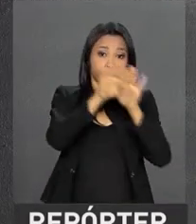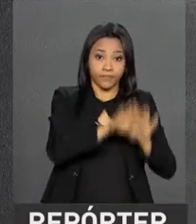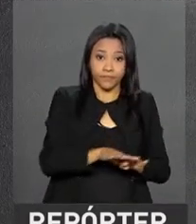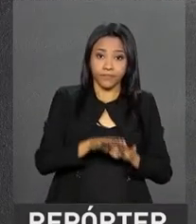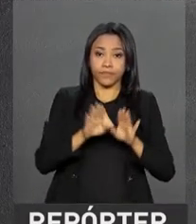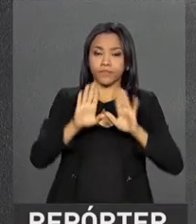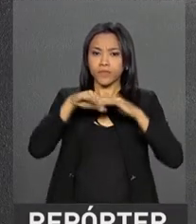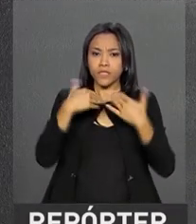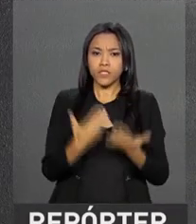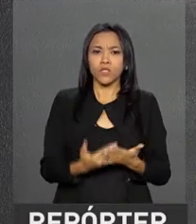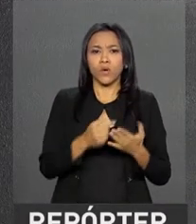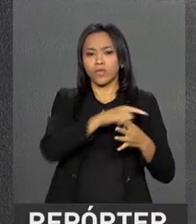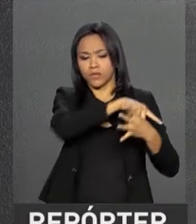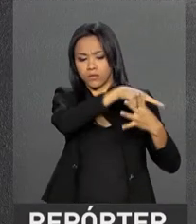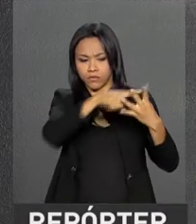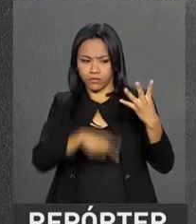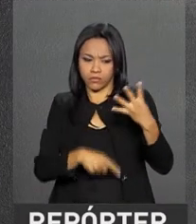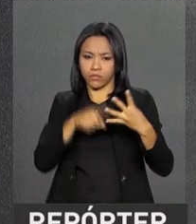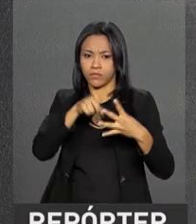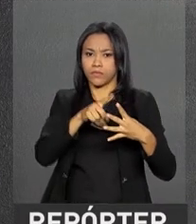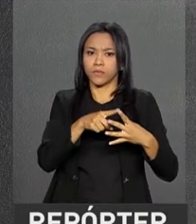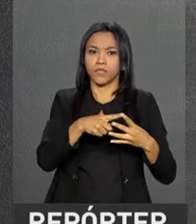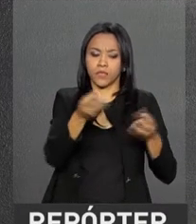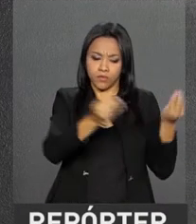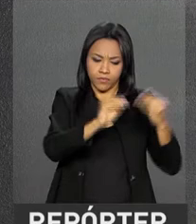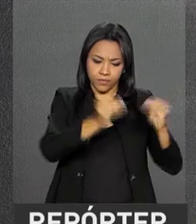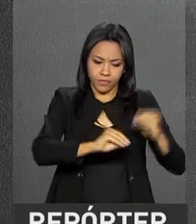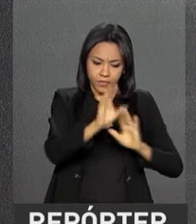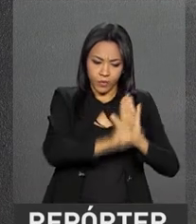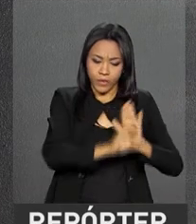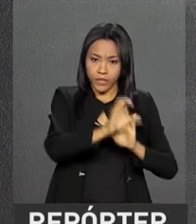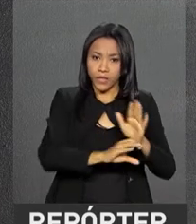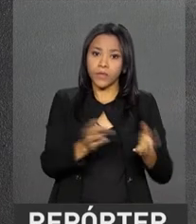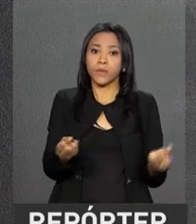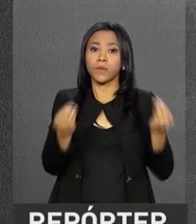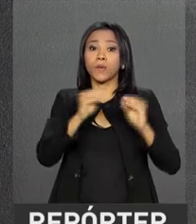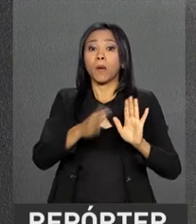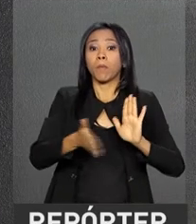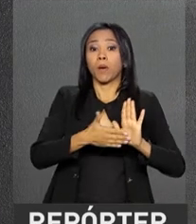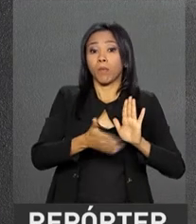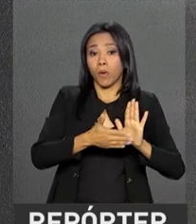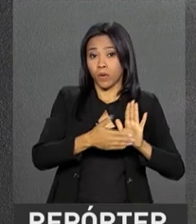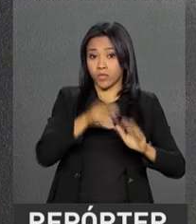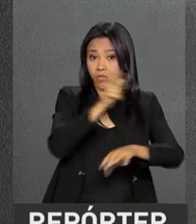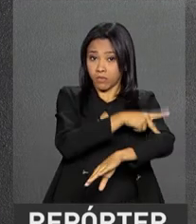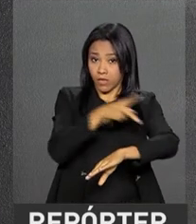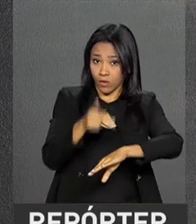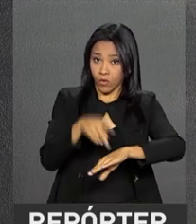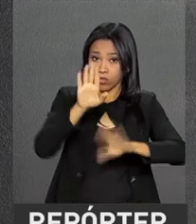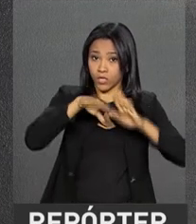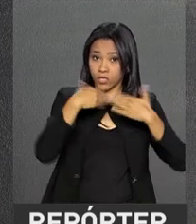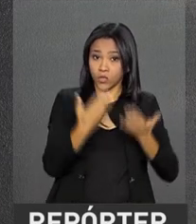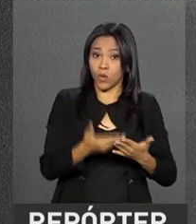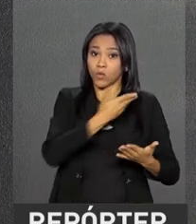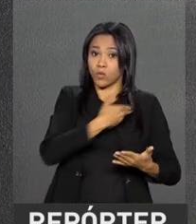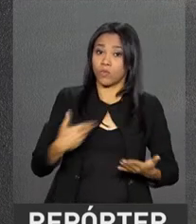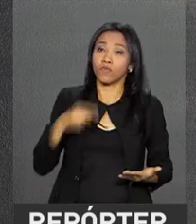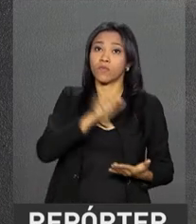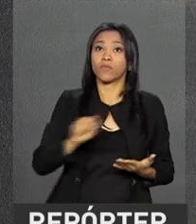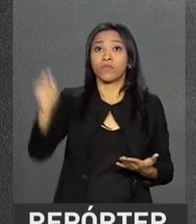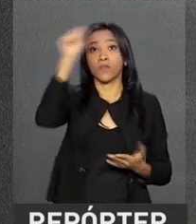em 4 grandes áreas: elaboração dos currículos e das propostas pedagógicas das escolas públicas e